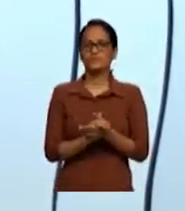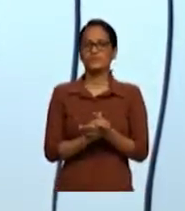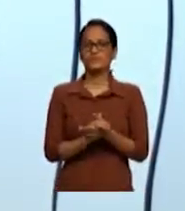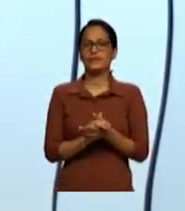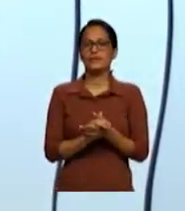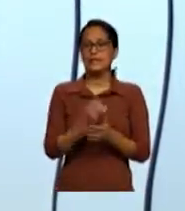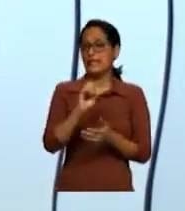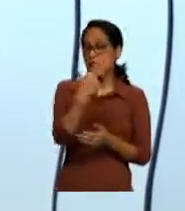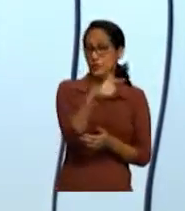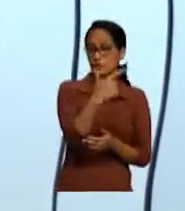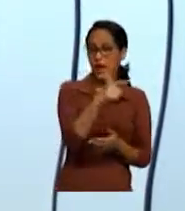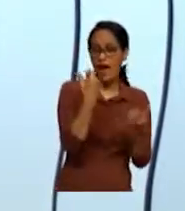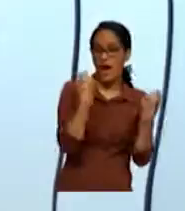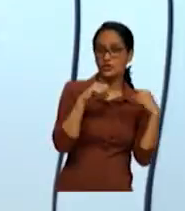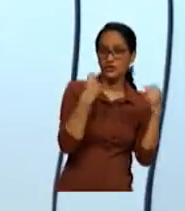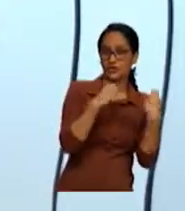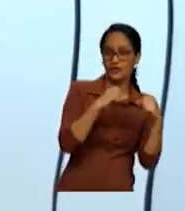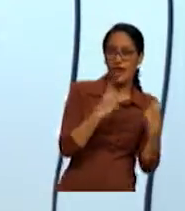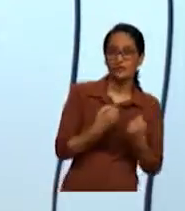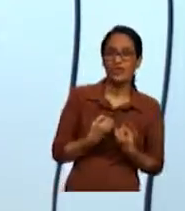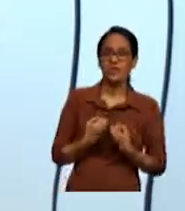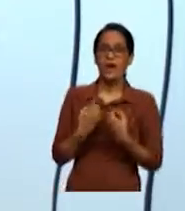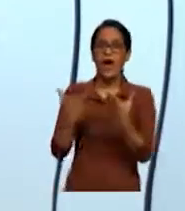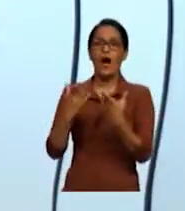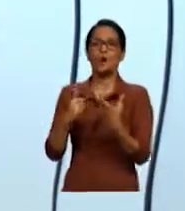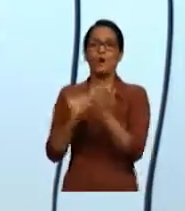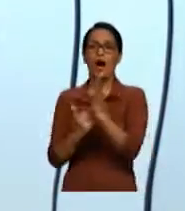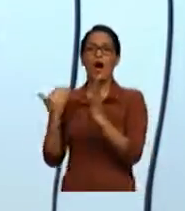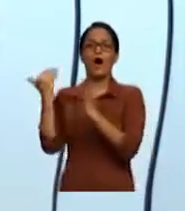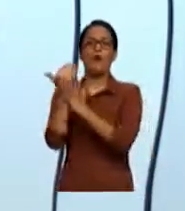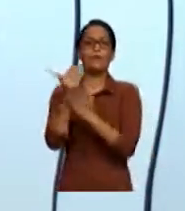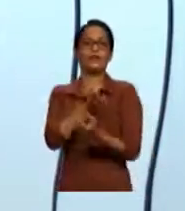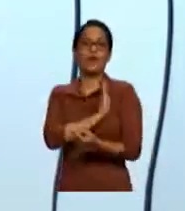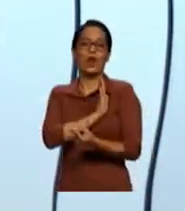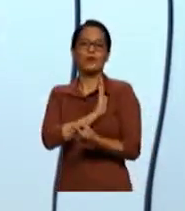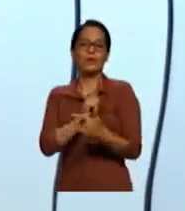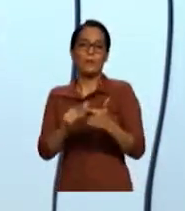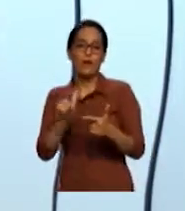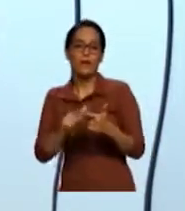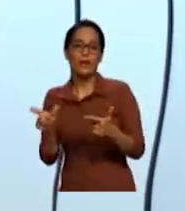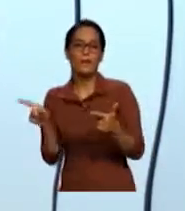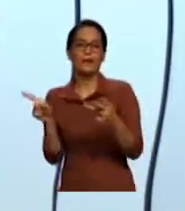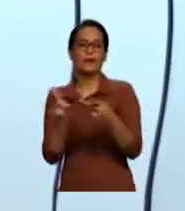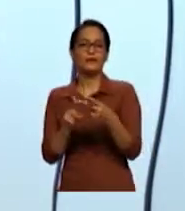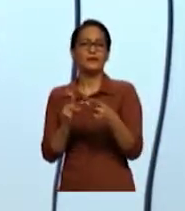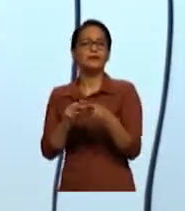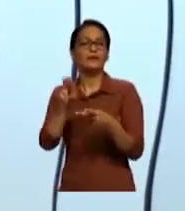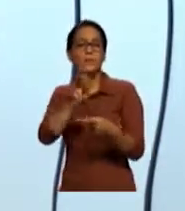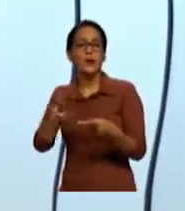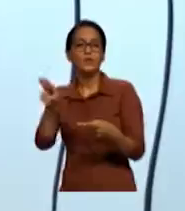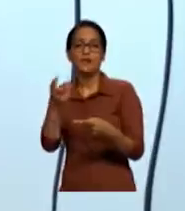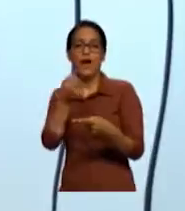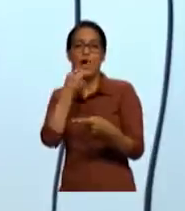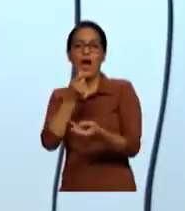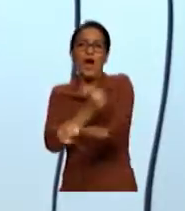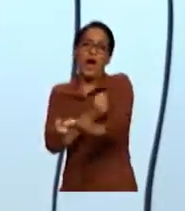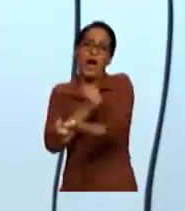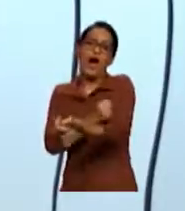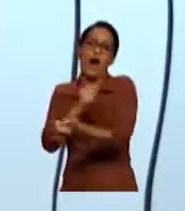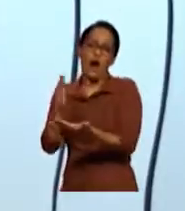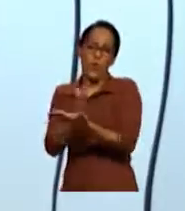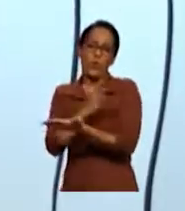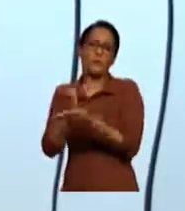infartos comparados com os indivíduos sedentários e o uso de anabolizantes por alguns